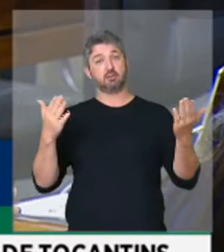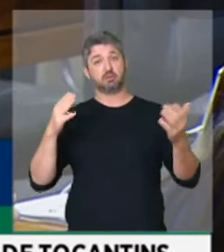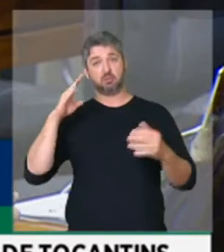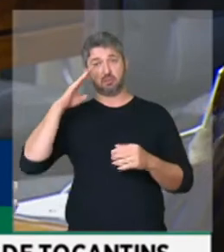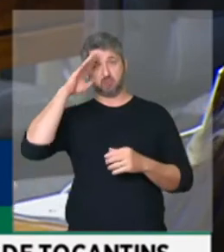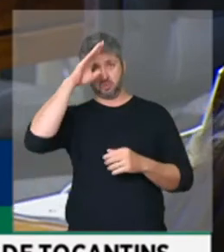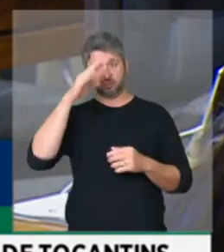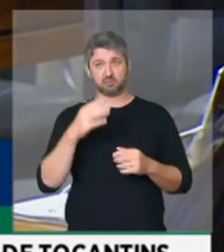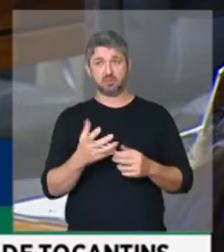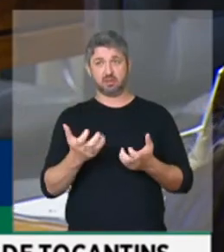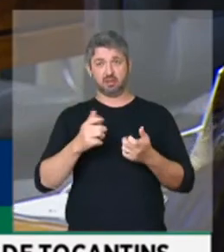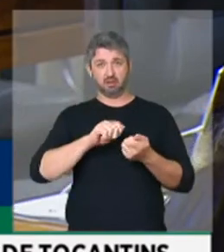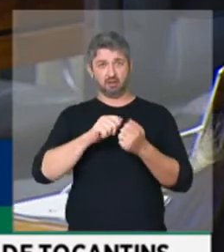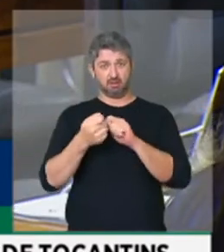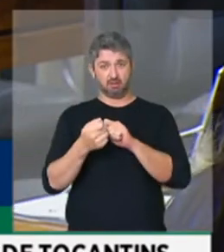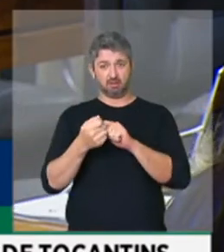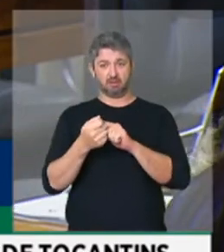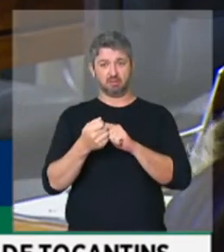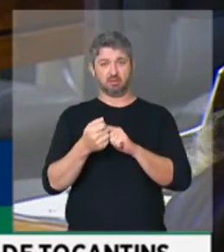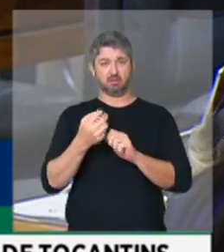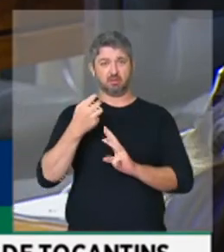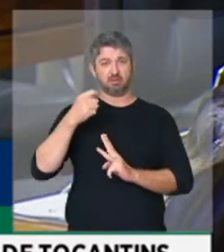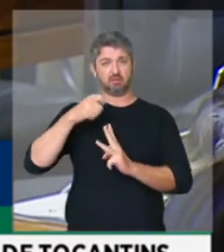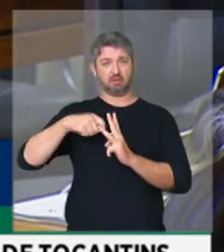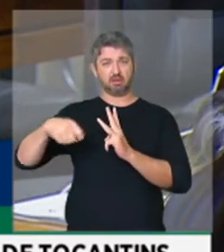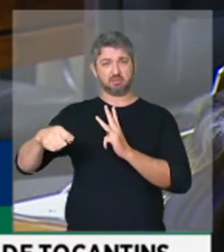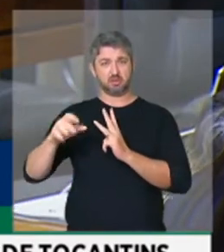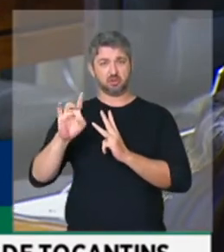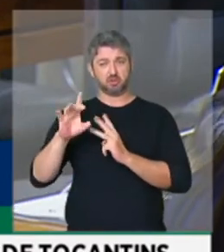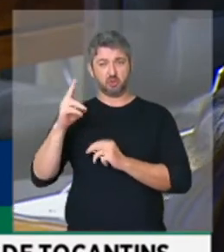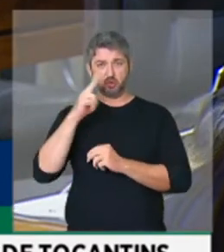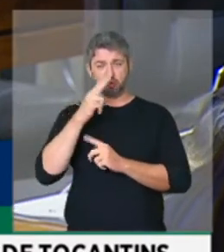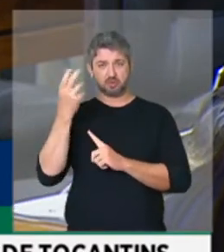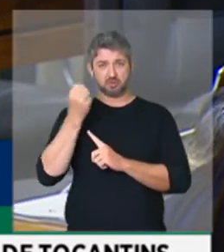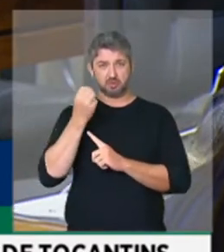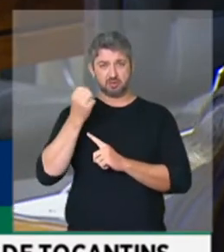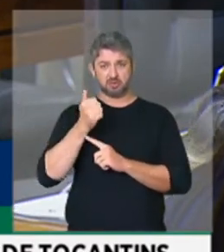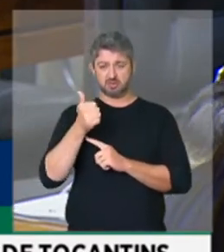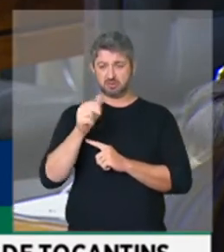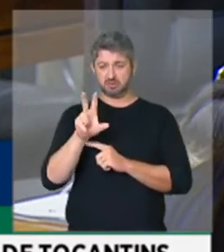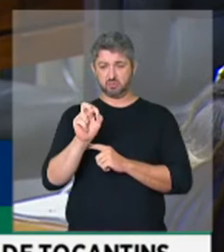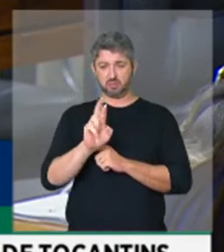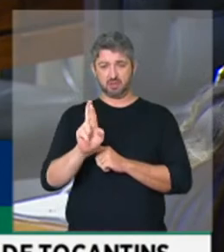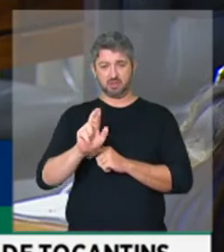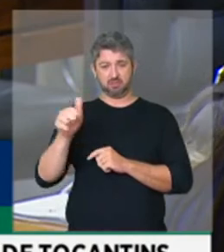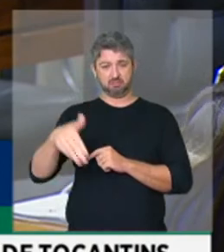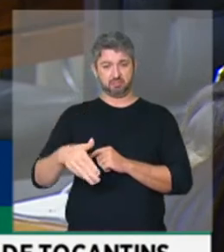quer reajustar apenas por 3 meses o auxílio emergencial de R$150.